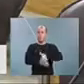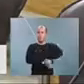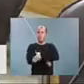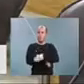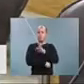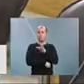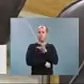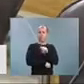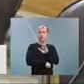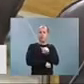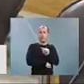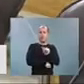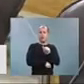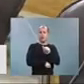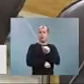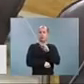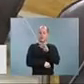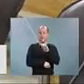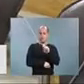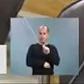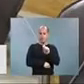das estradas do Rio Grande do Norte.